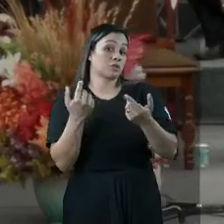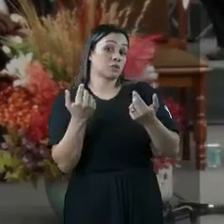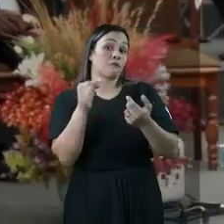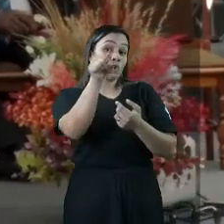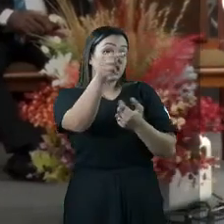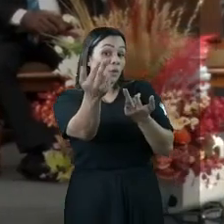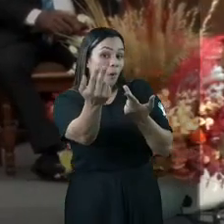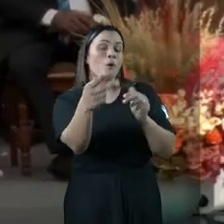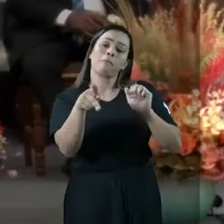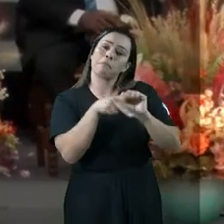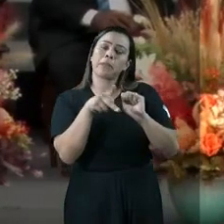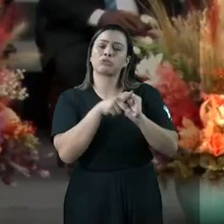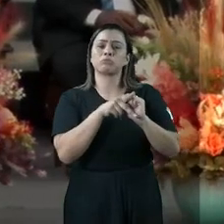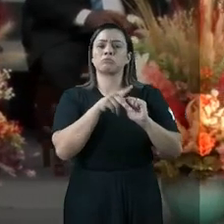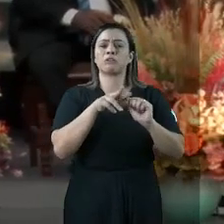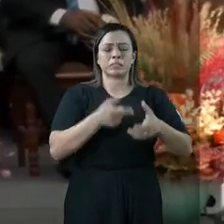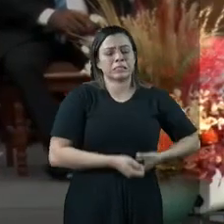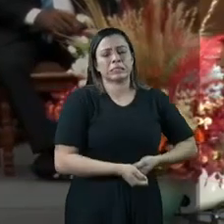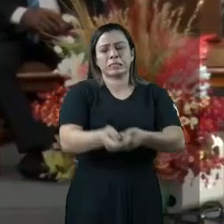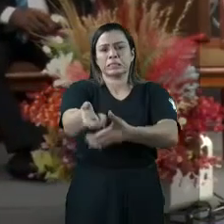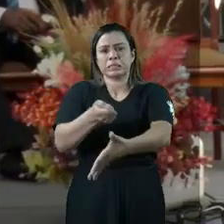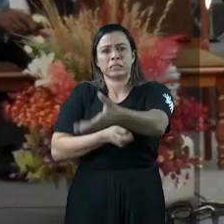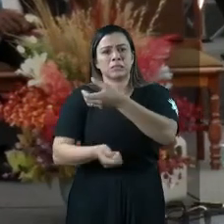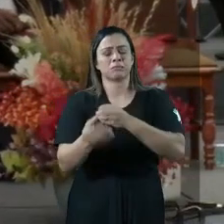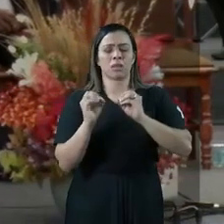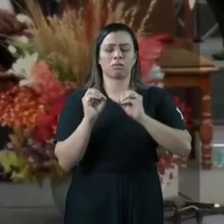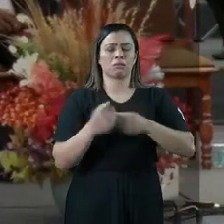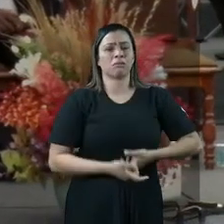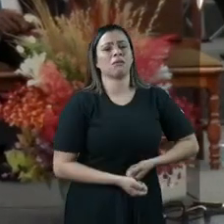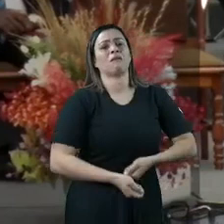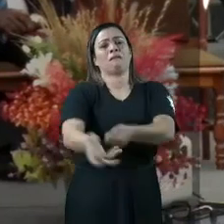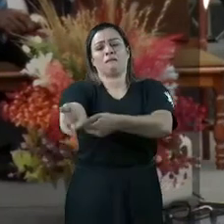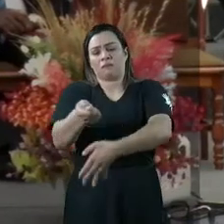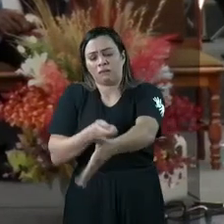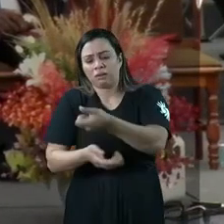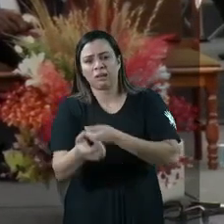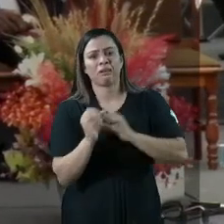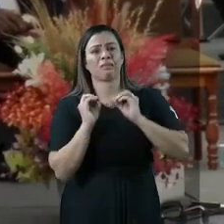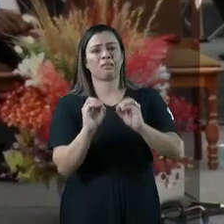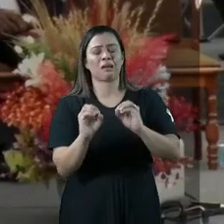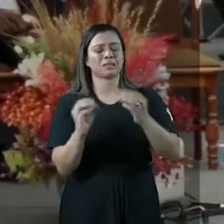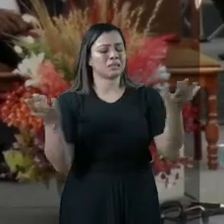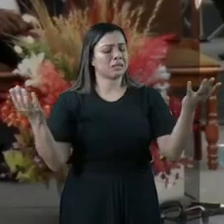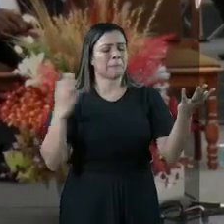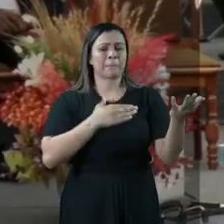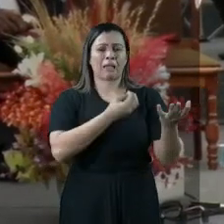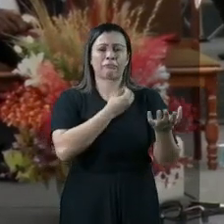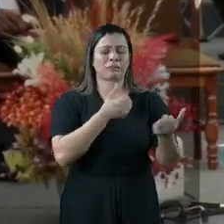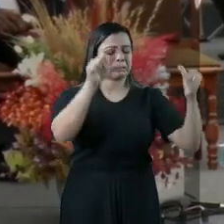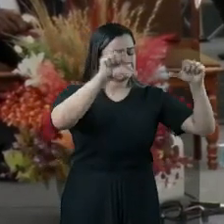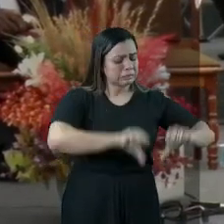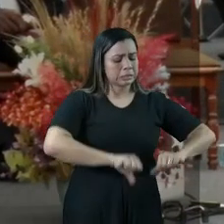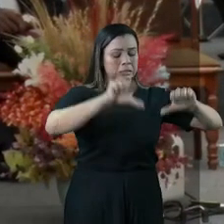pastor presidente da igreja primitiva. Hoje ele está sofrendo porque não pescou nada, mas quando eu encher ele do meu